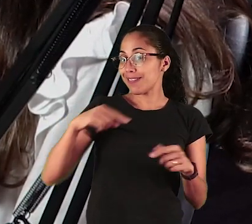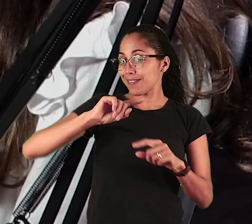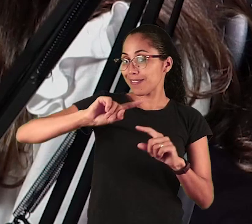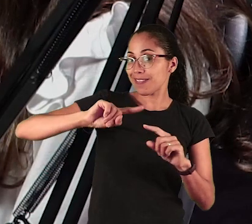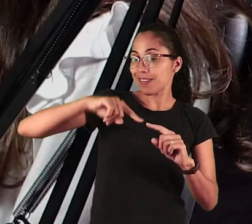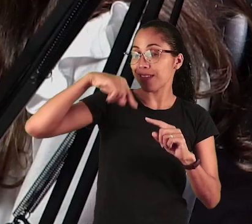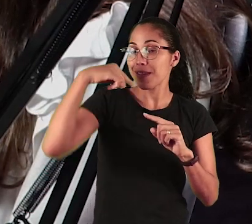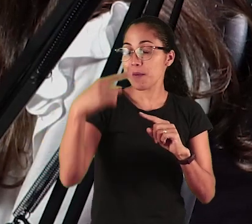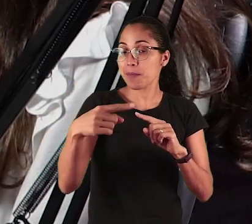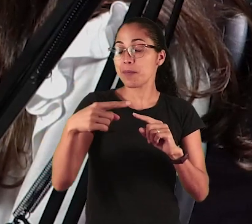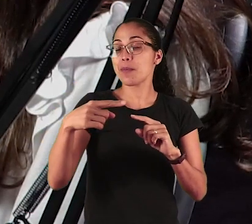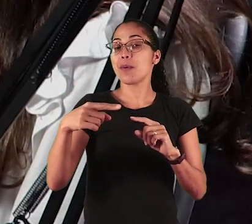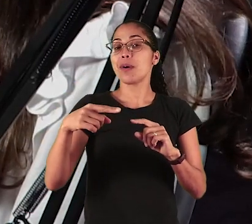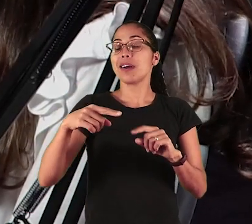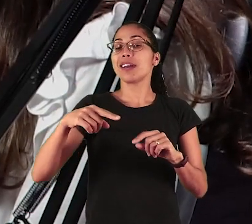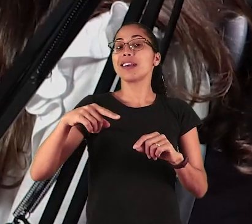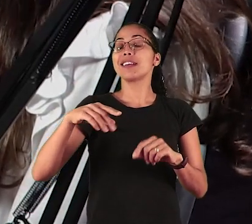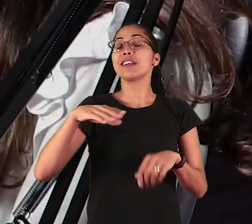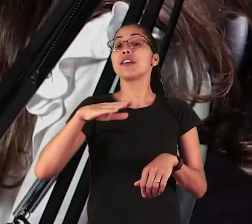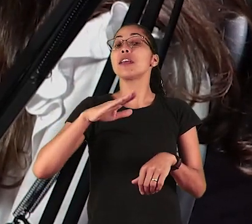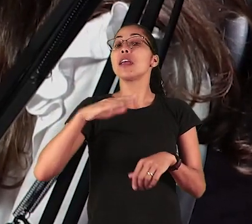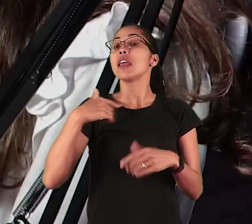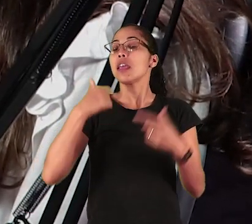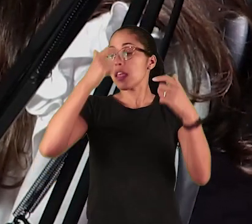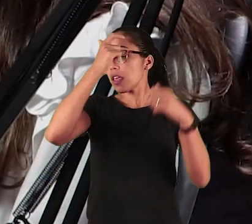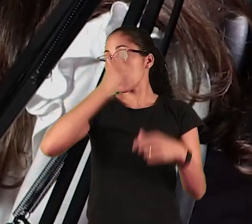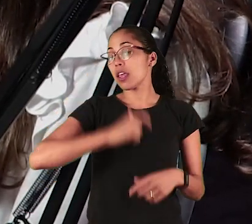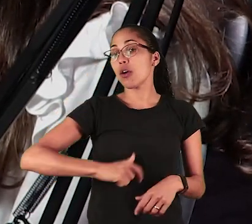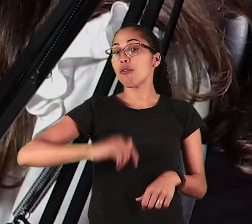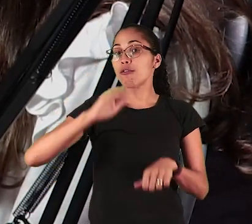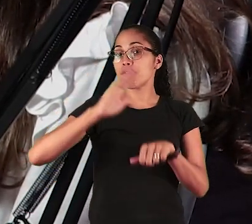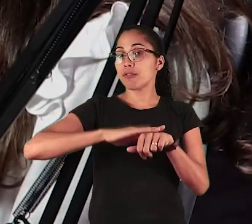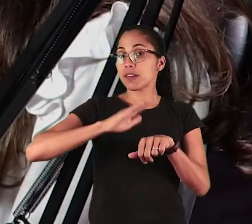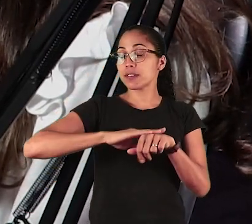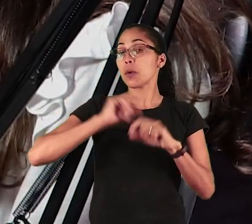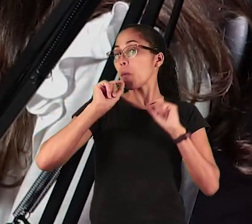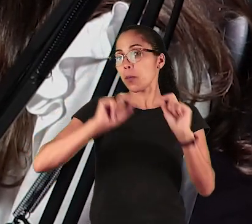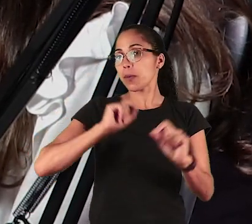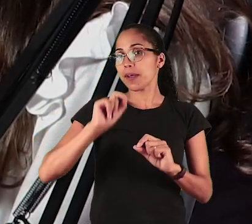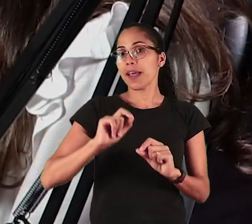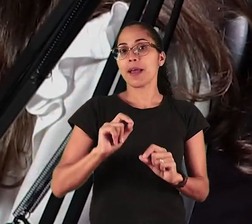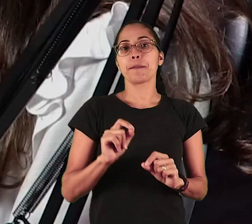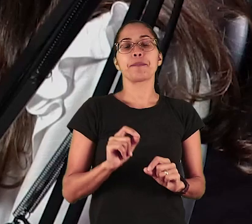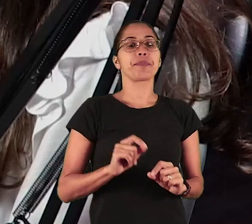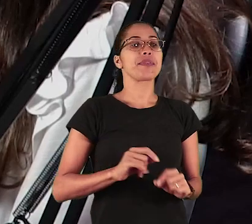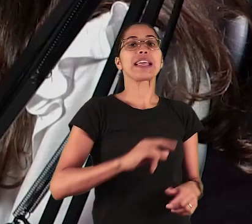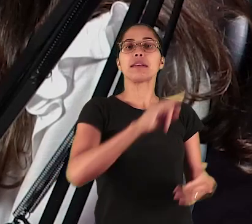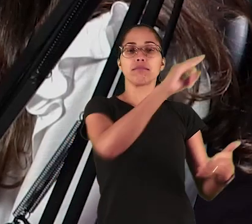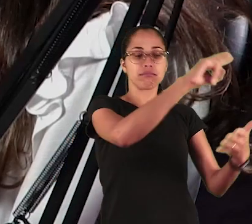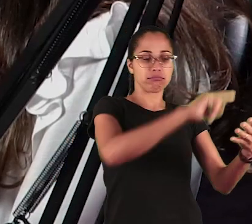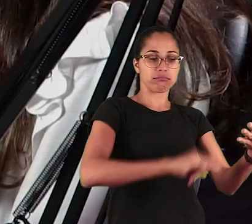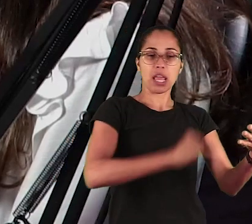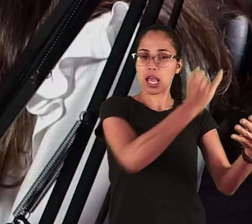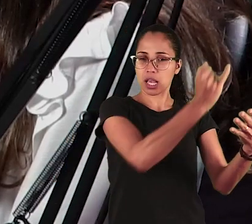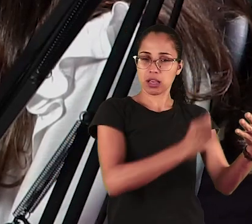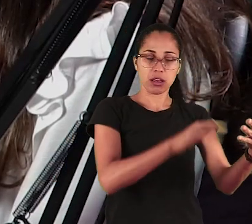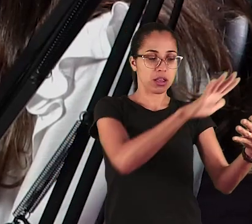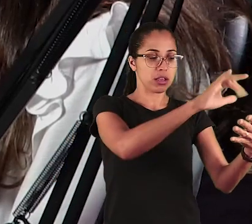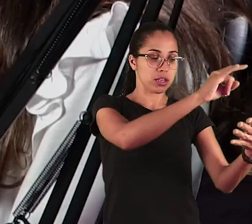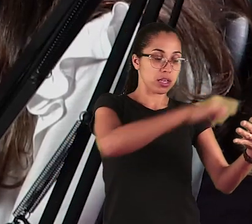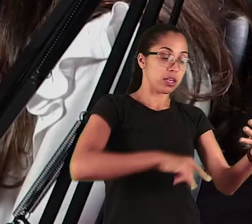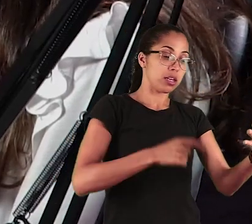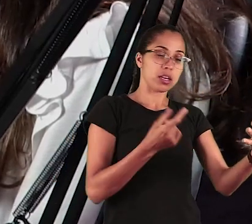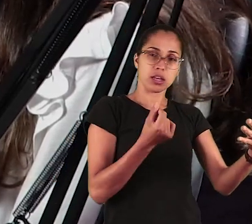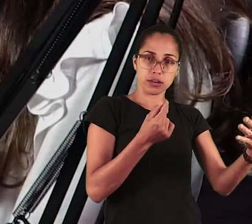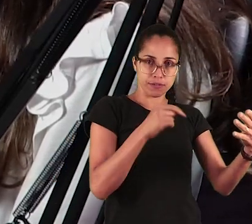no HSBC Eu me mudei para aced e eu passei a ser a pessoa que olhava todos os investimentos de comprar e vender ações do segmento de varejo